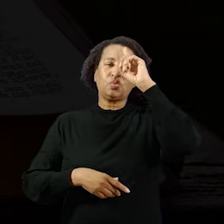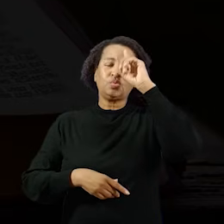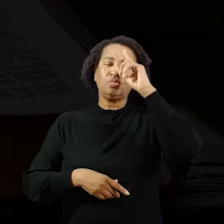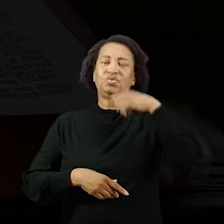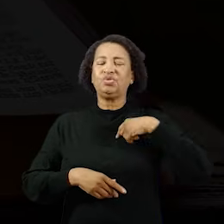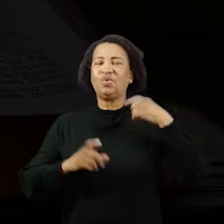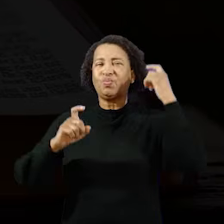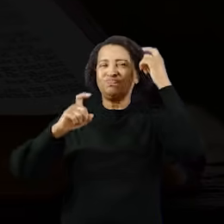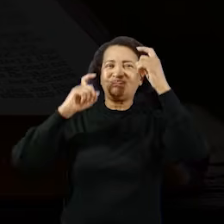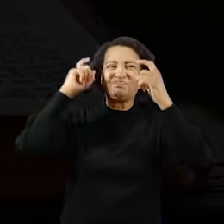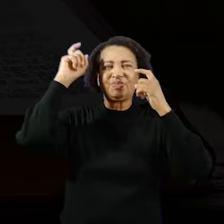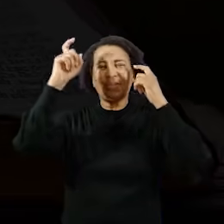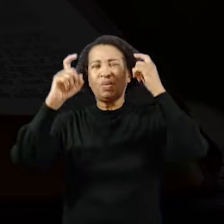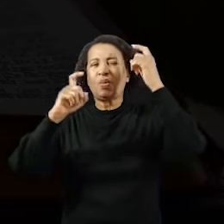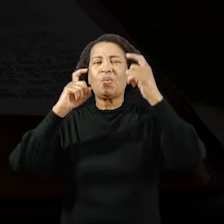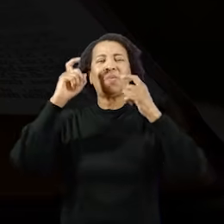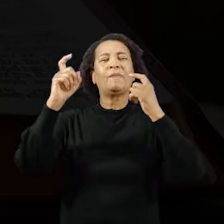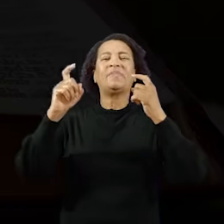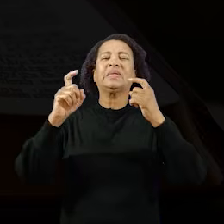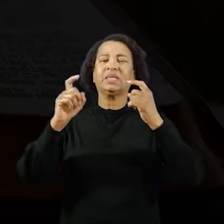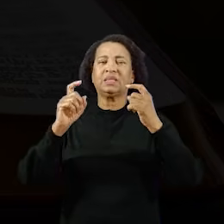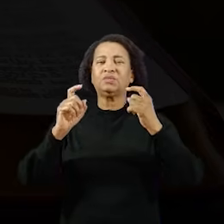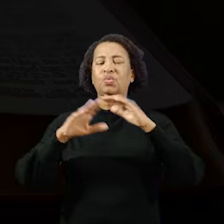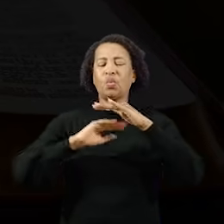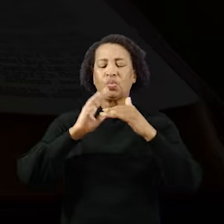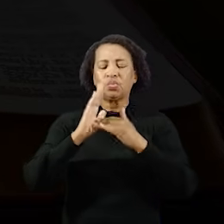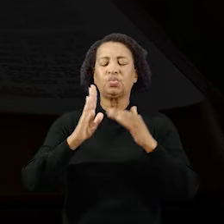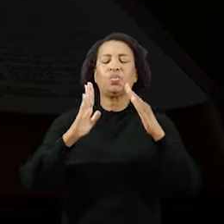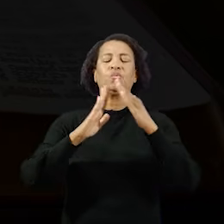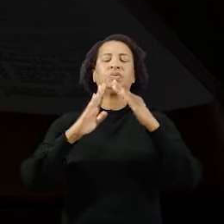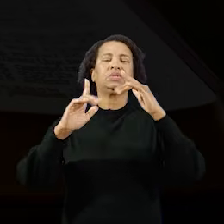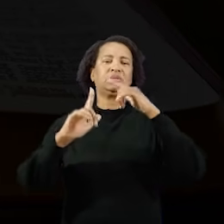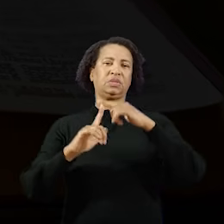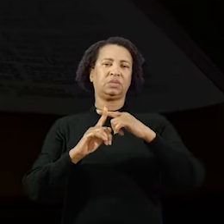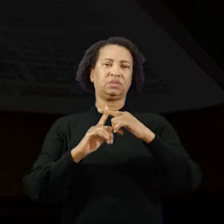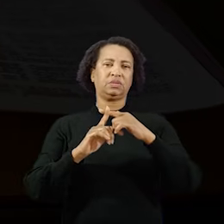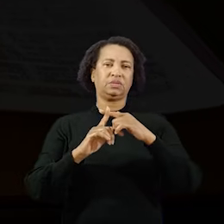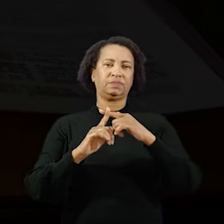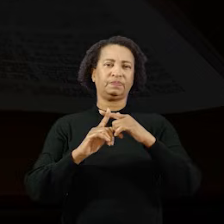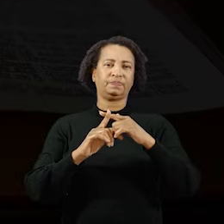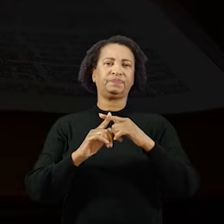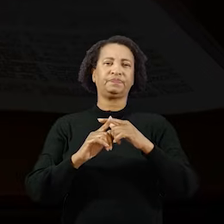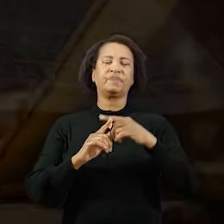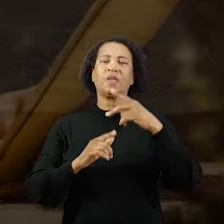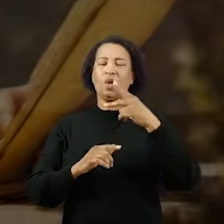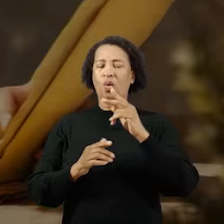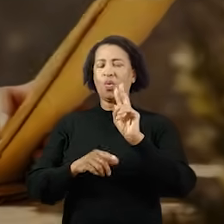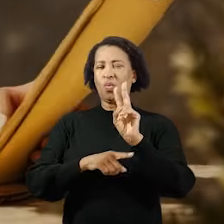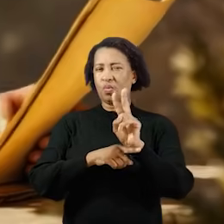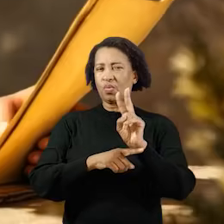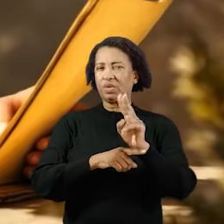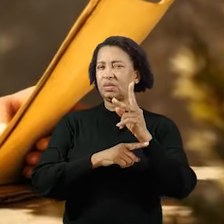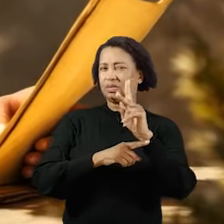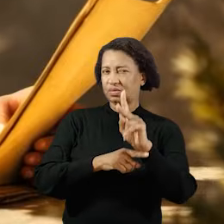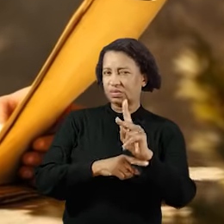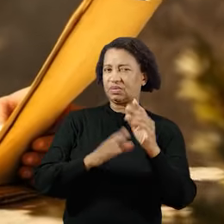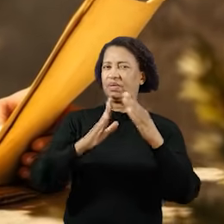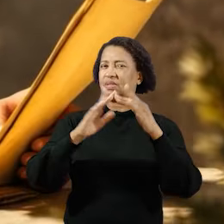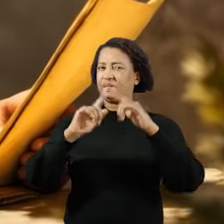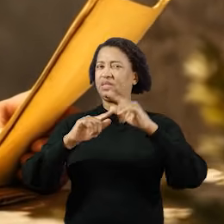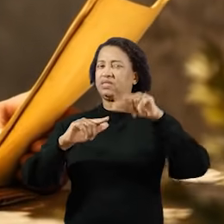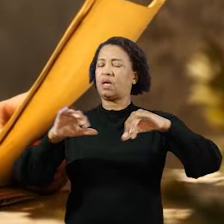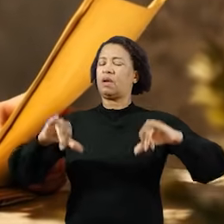diariamente uma pressão interior, a saber, a minha preocupação com todas as igrejas. O seu cuidado com as igrejas era um dos